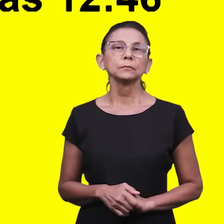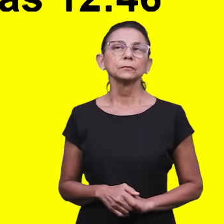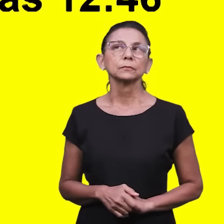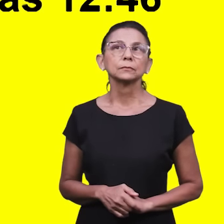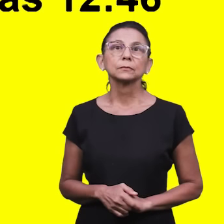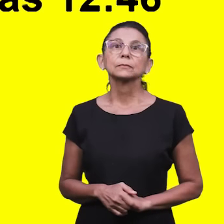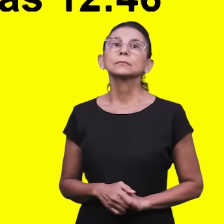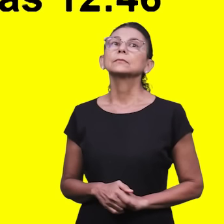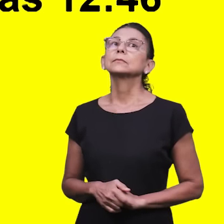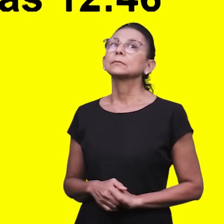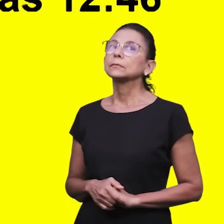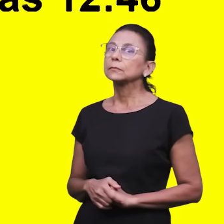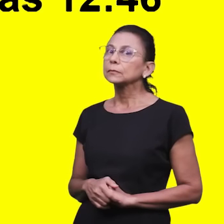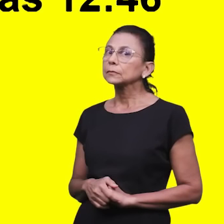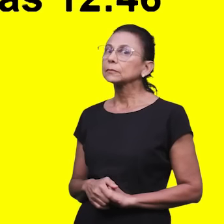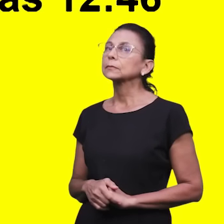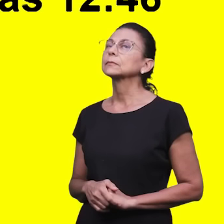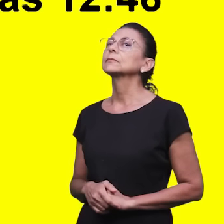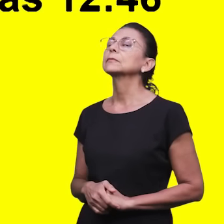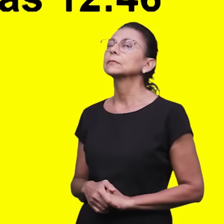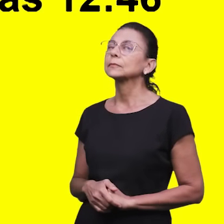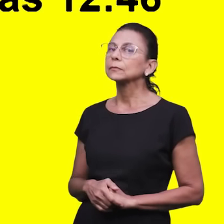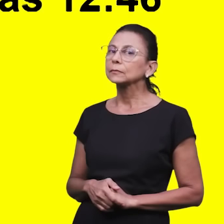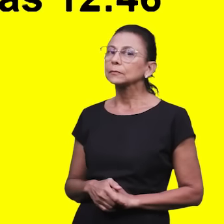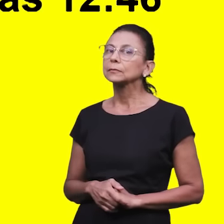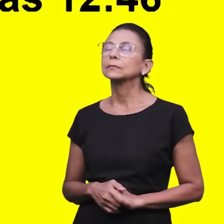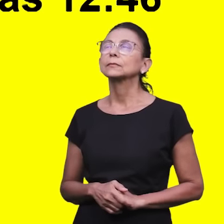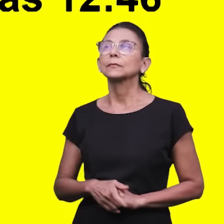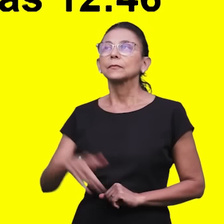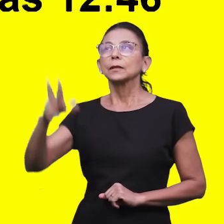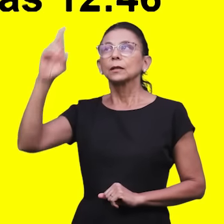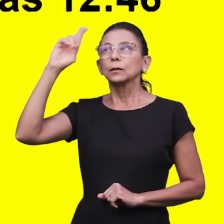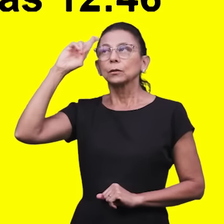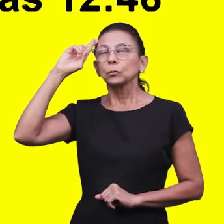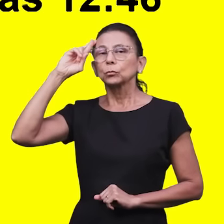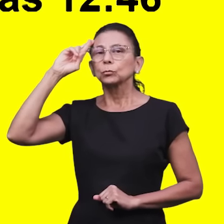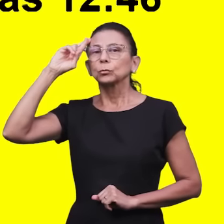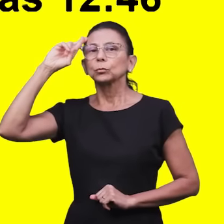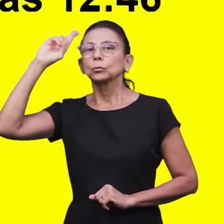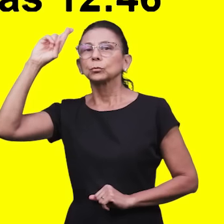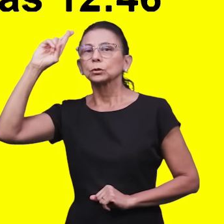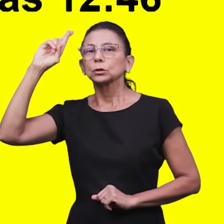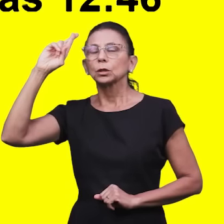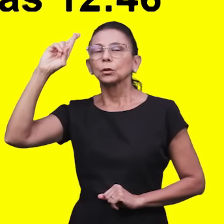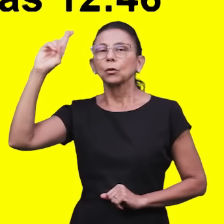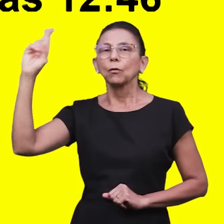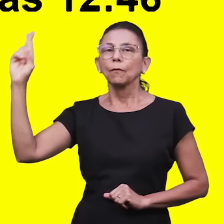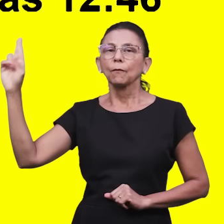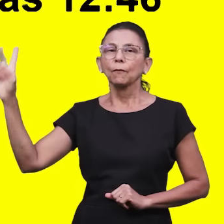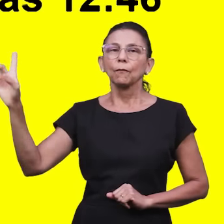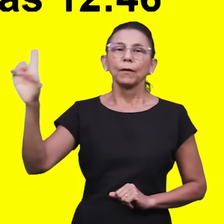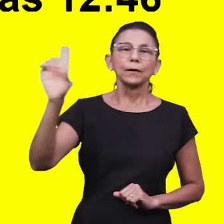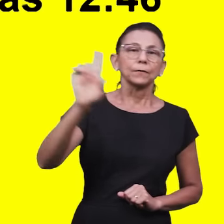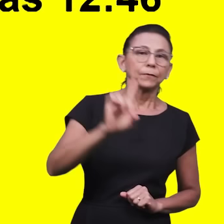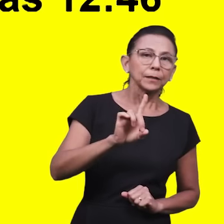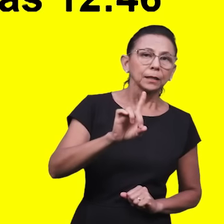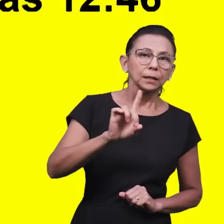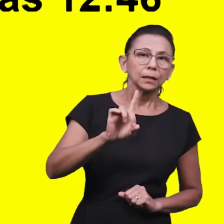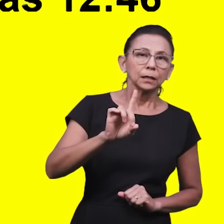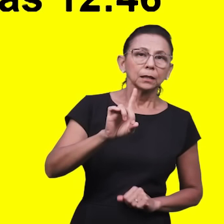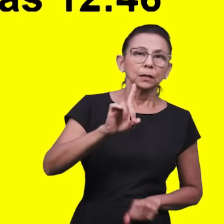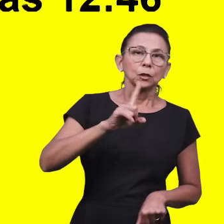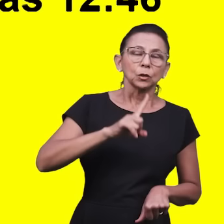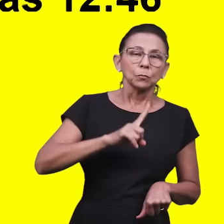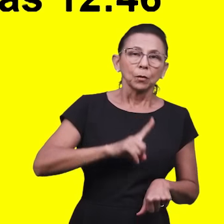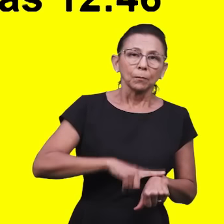Virá o Senhor daquele servo no dia em que o não espera e numa hora que ele